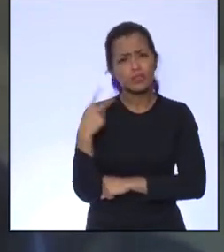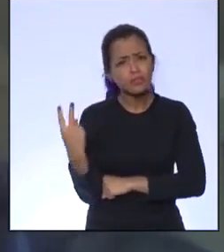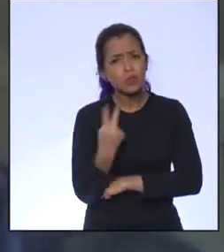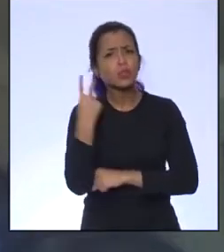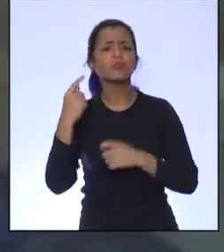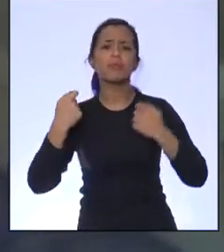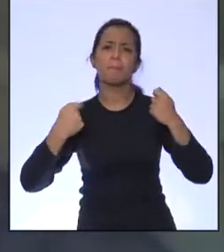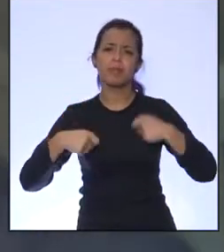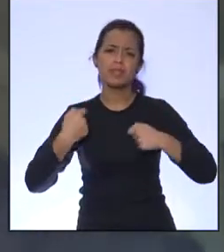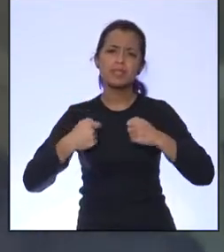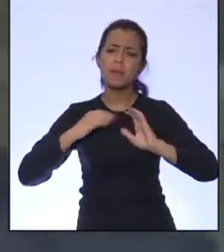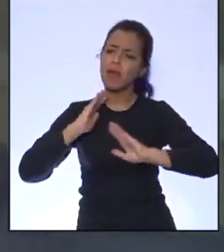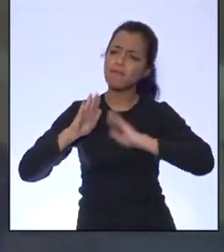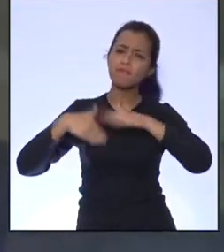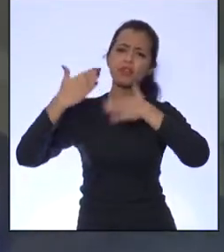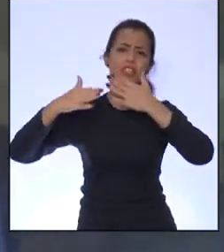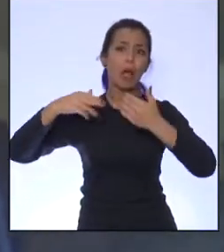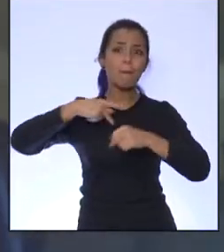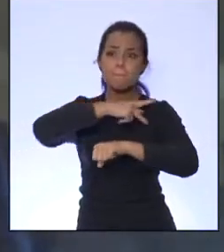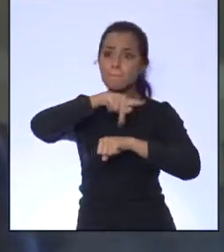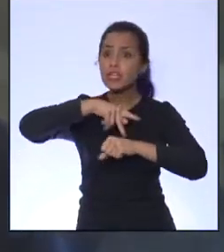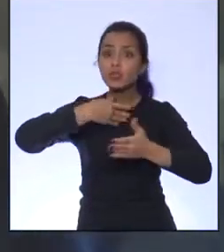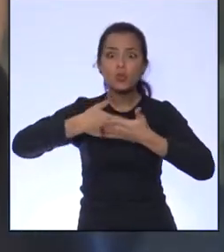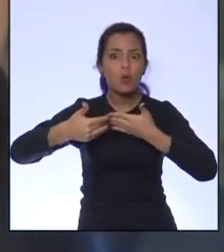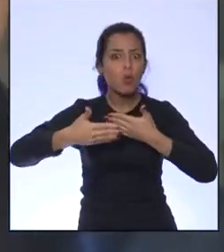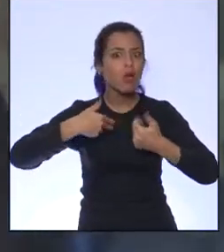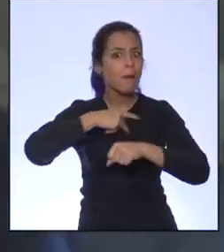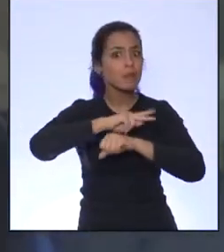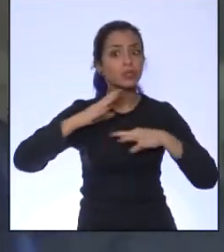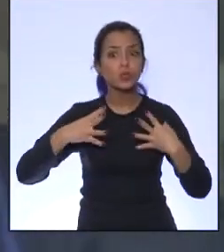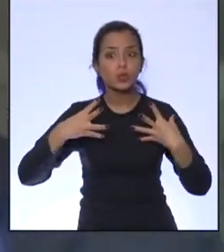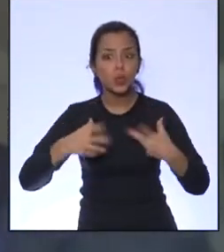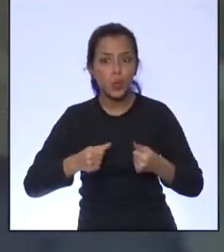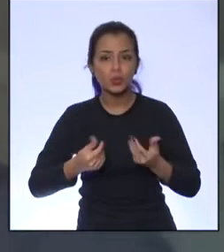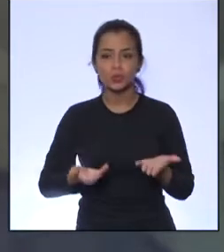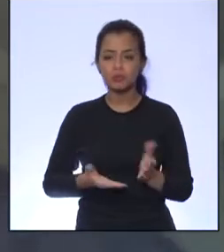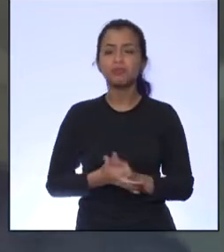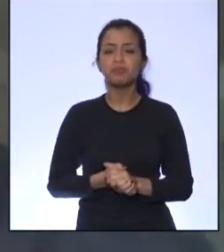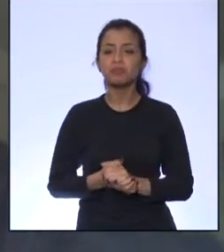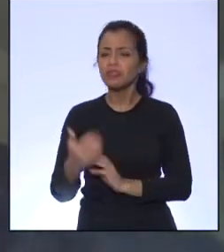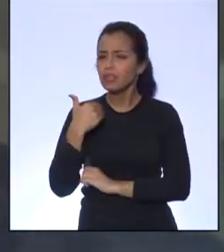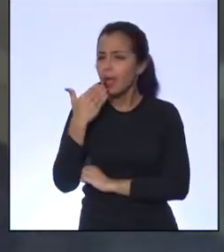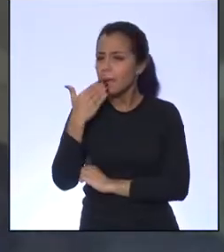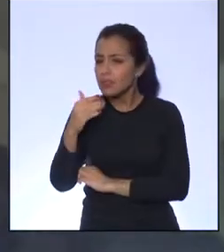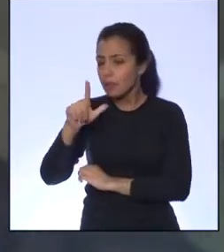para o desenvolvimento de qualquer país. Eu vou pedir à Larissa, que nos acompanha e